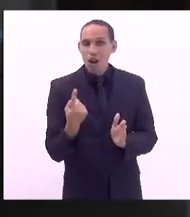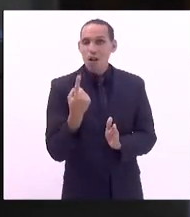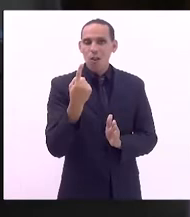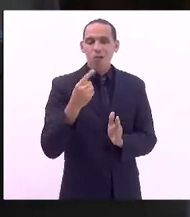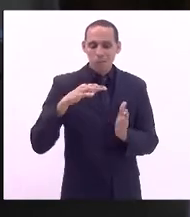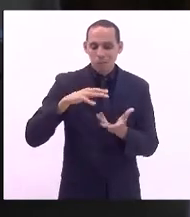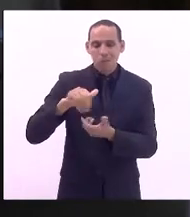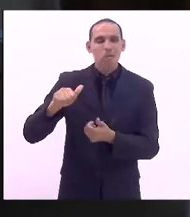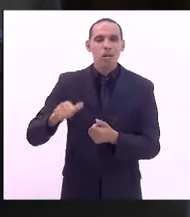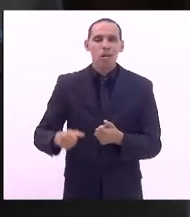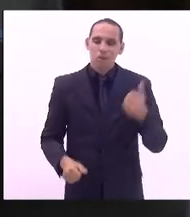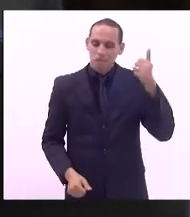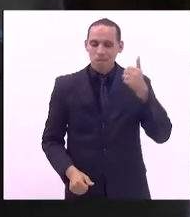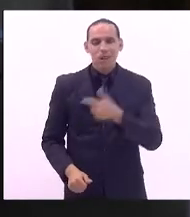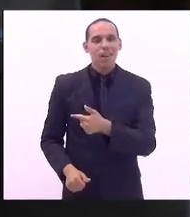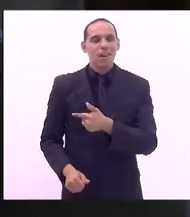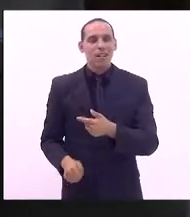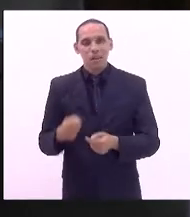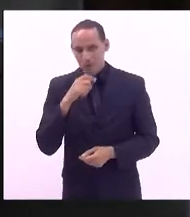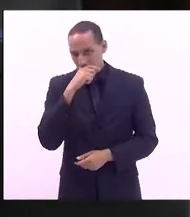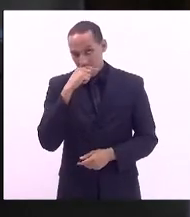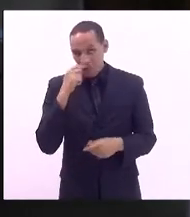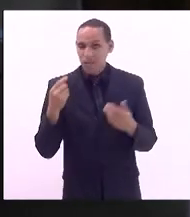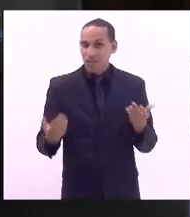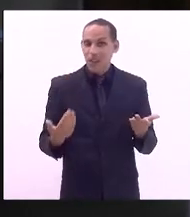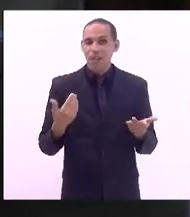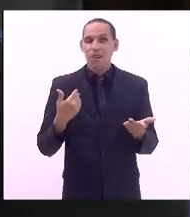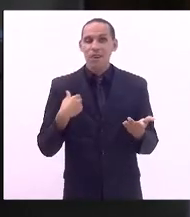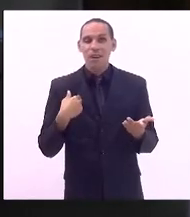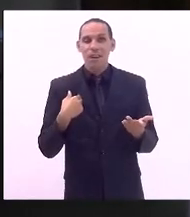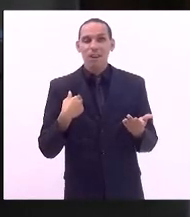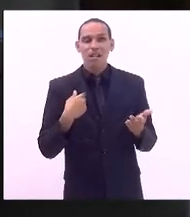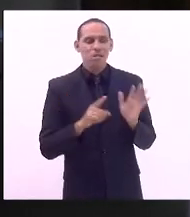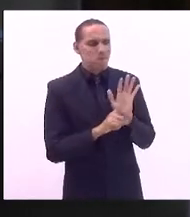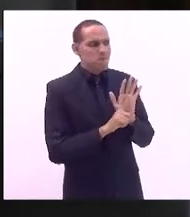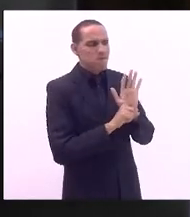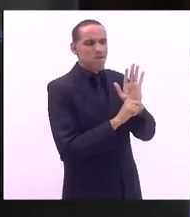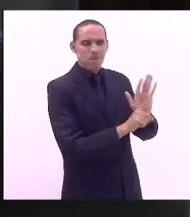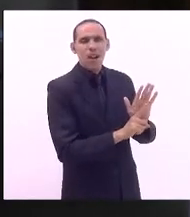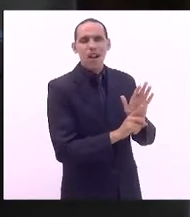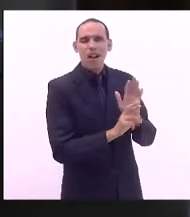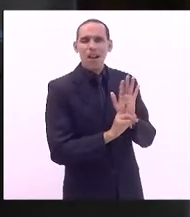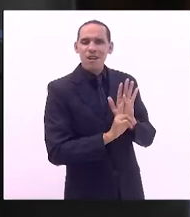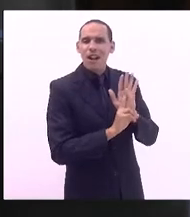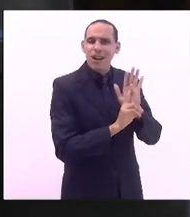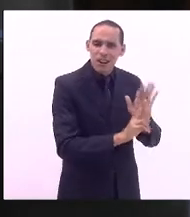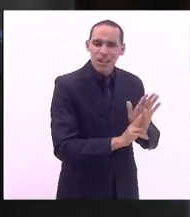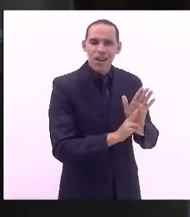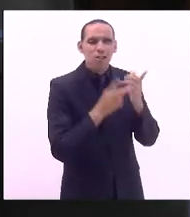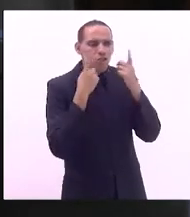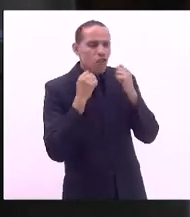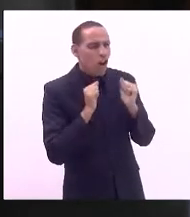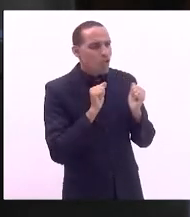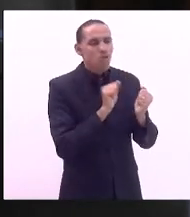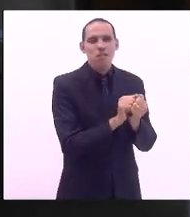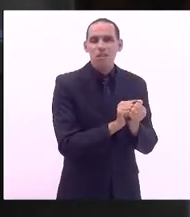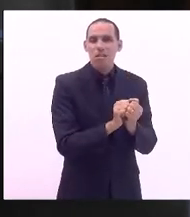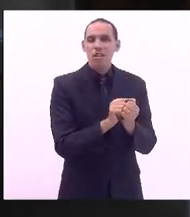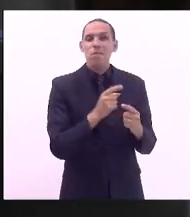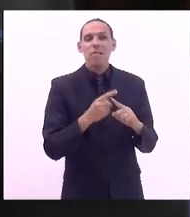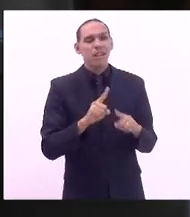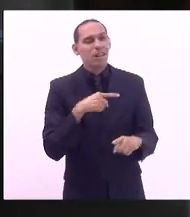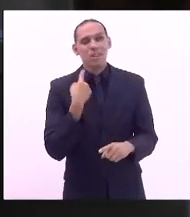inteiro Então eu vi estive à frente deles estive sabe chorando com eles porque quando nós não